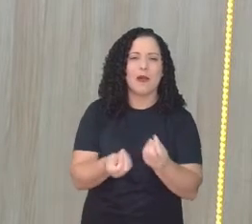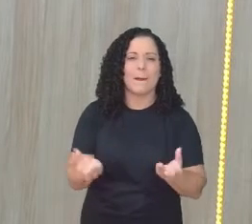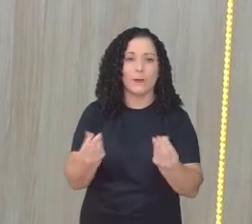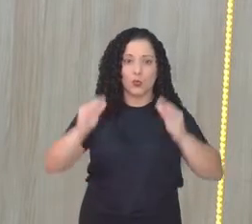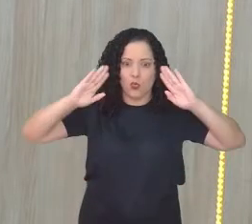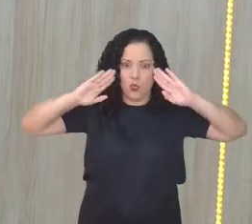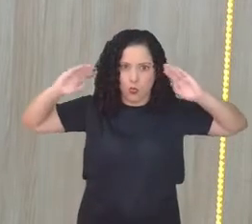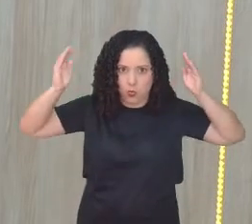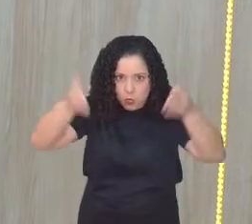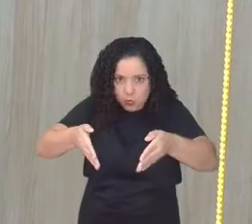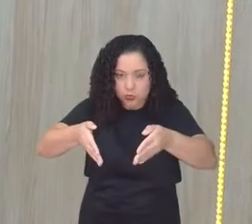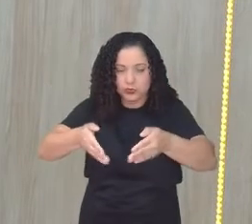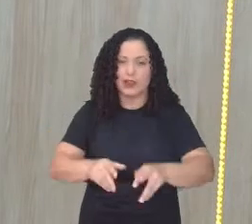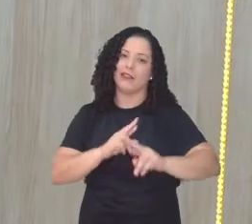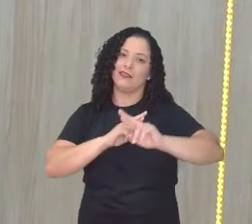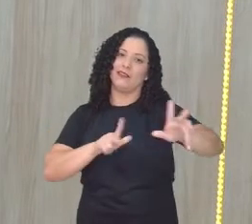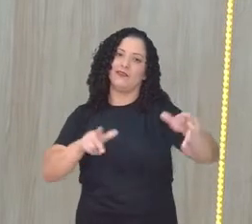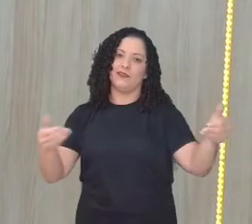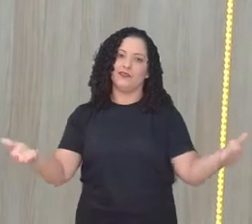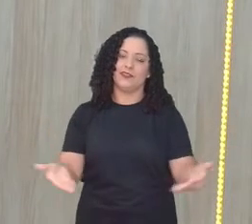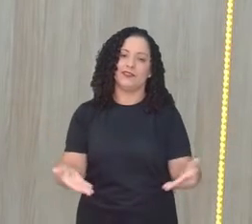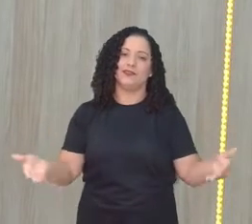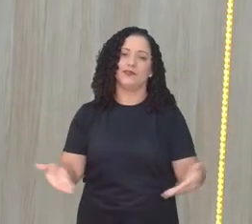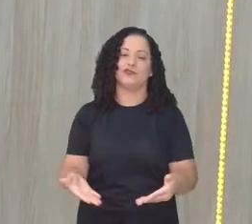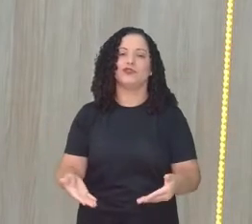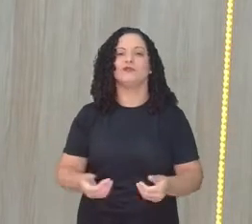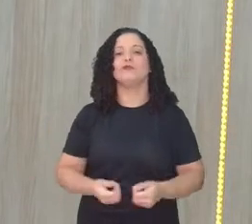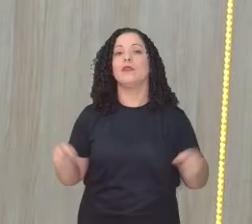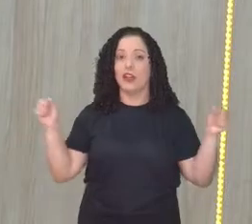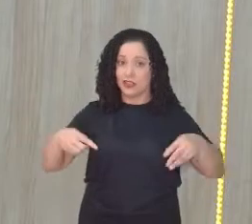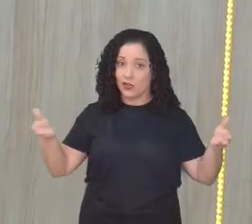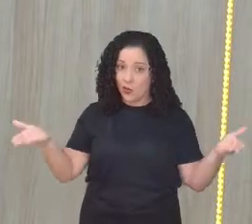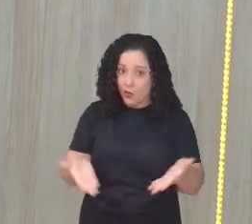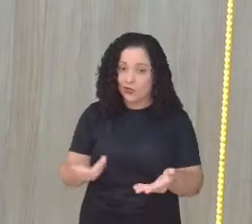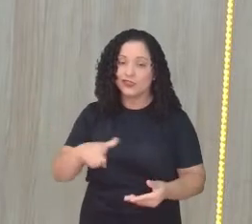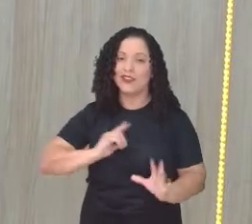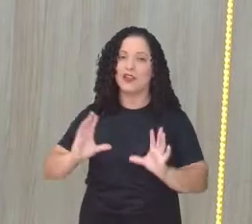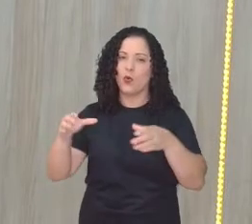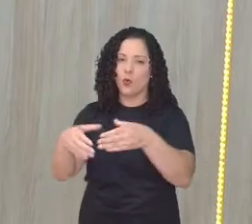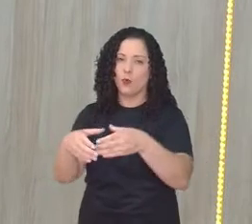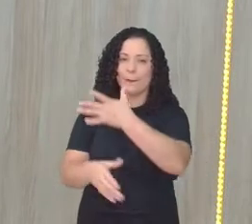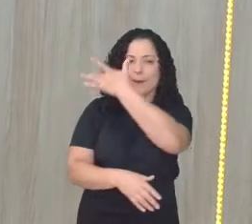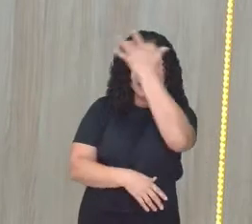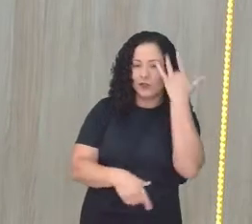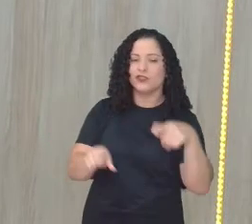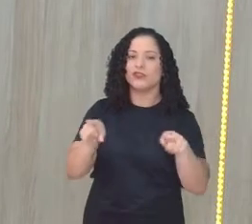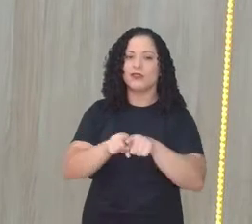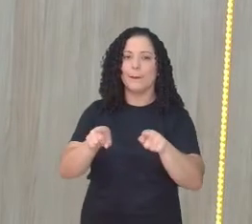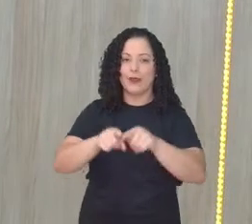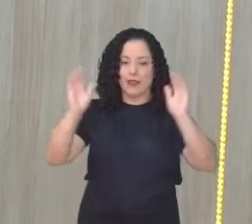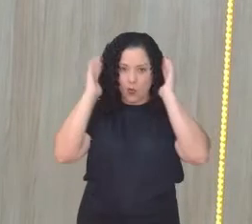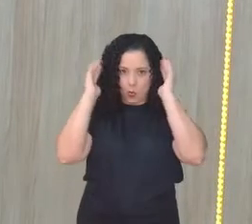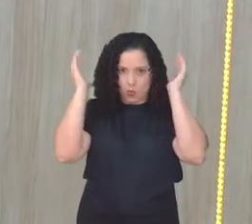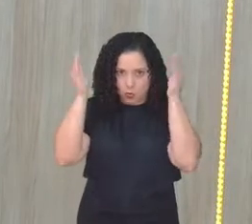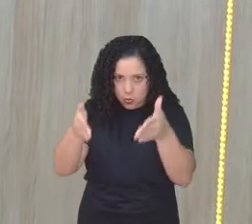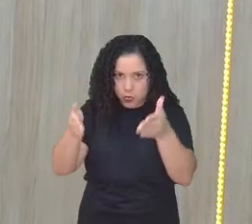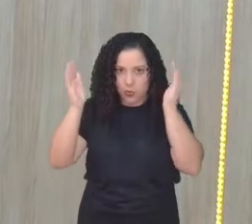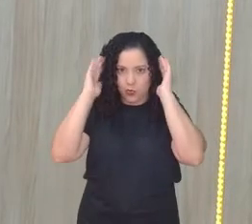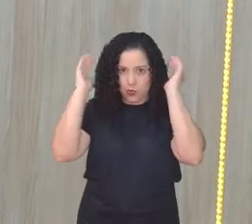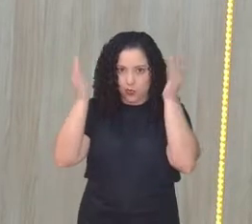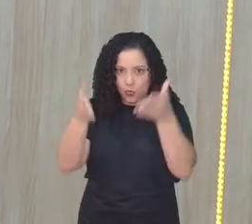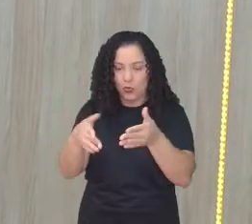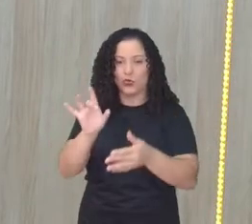em alguns grupos hoje em dia. Embora que hoje a gente também tenha grupos que sobrevivem aí